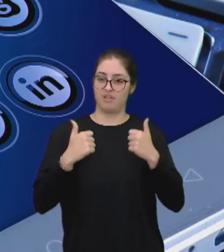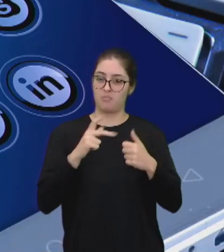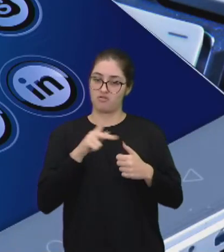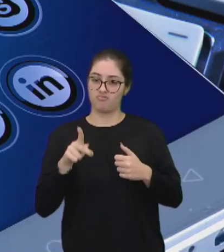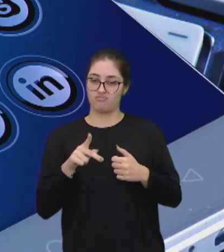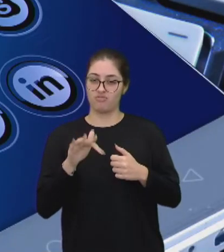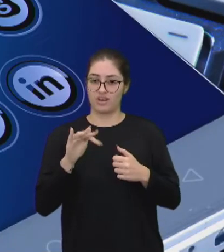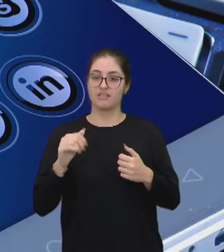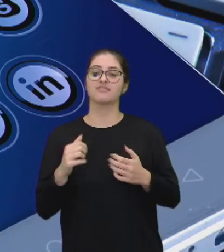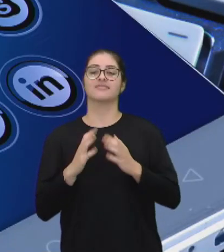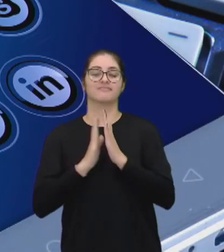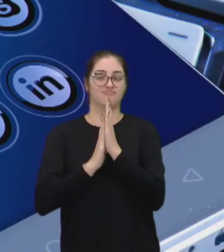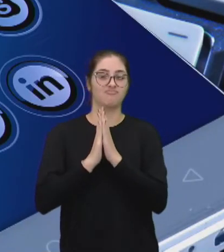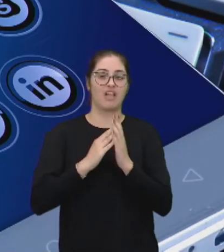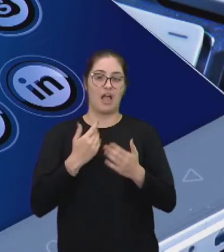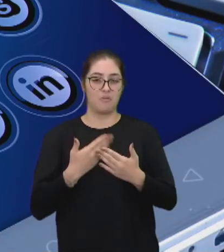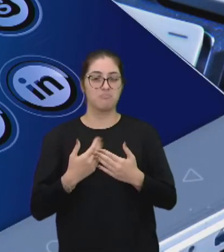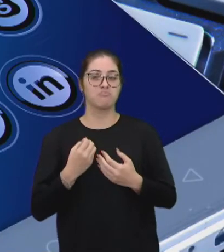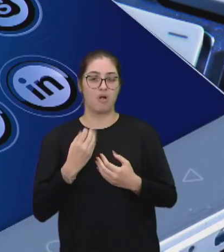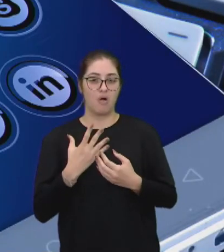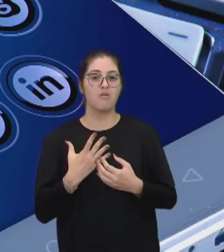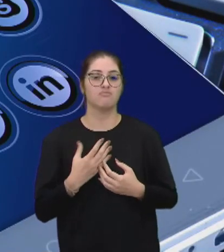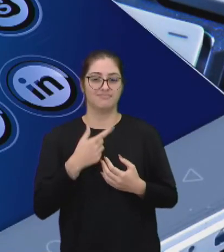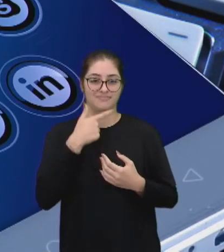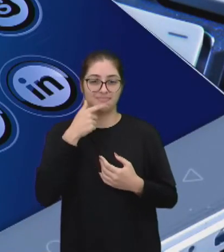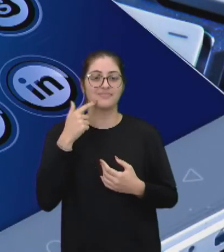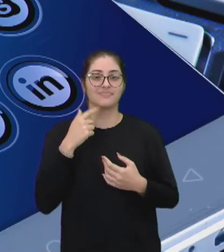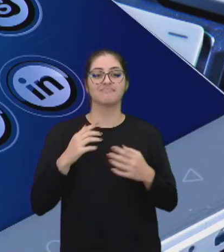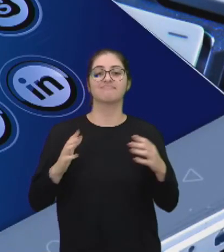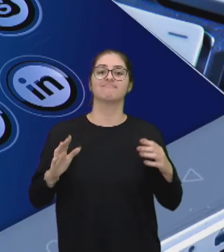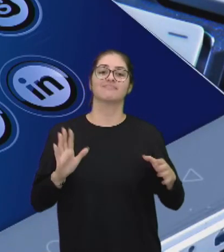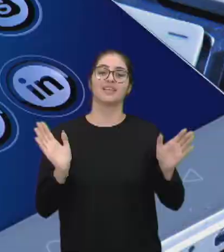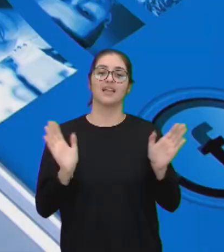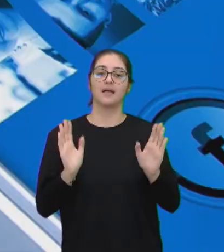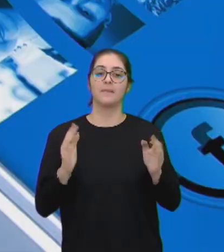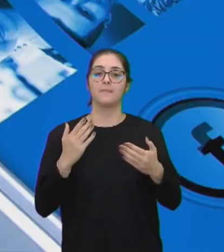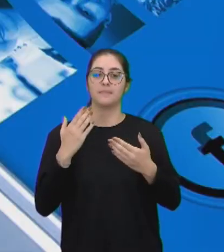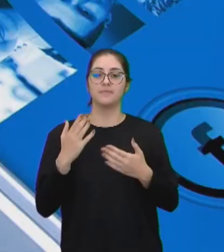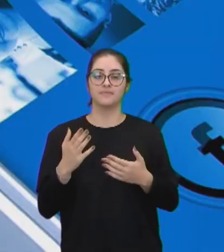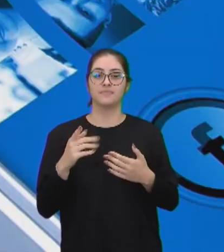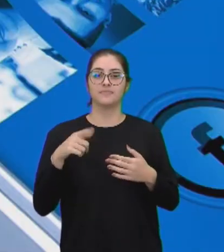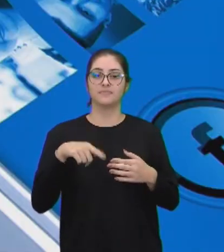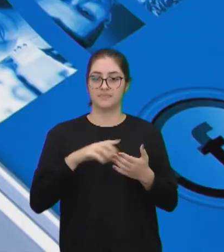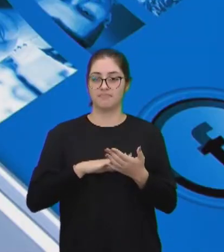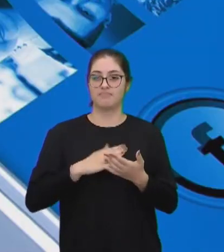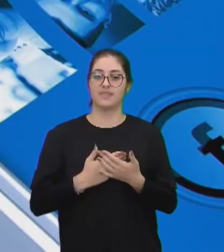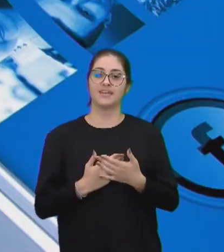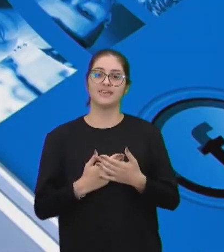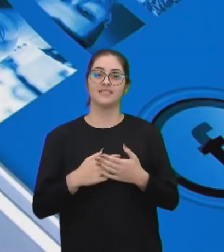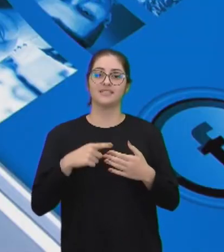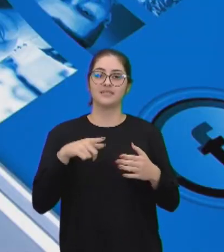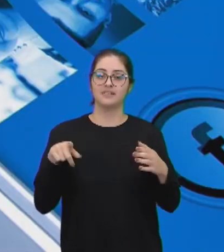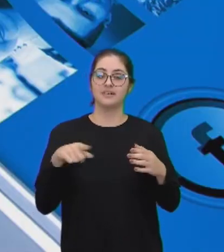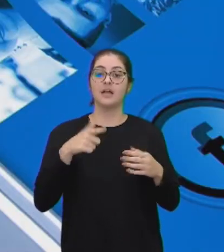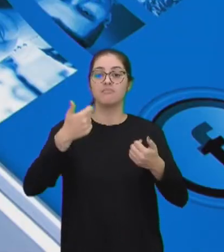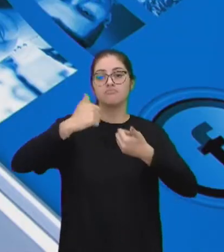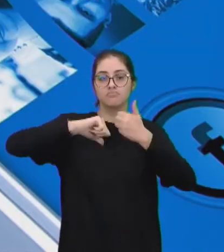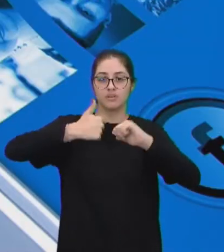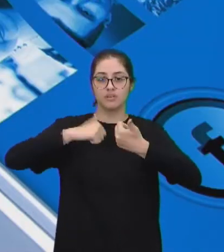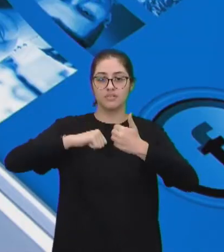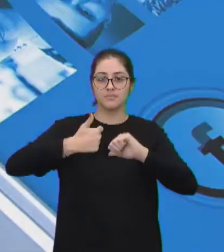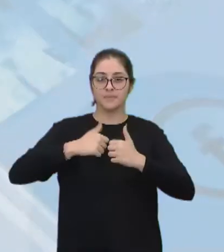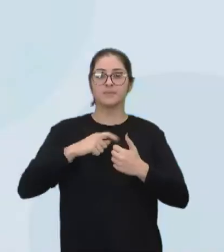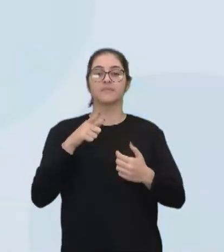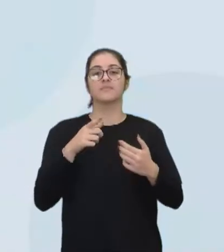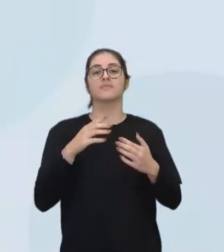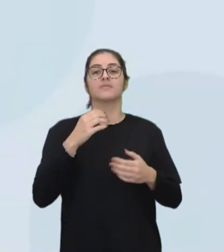próxima aula promete, hein? Muito bem, eu quero agradecer a todo mundo que participou da nossa aula. Turma, não se esqueçam de avaliar a nossa aula para que ela possa se tornar